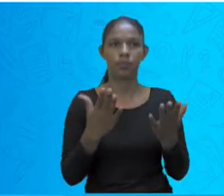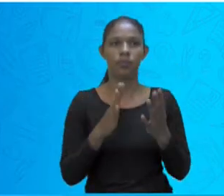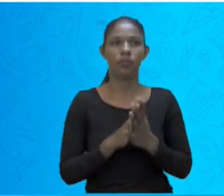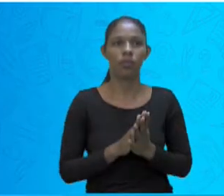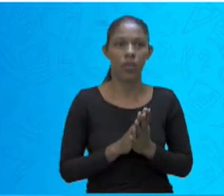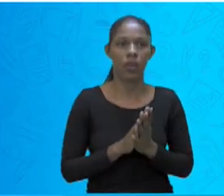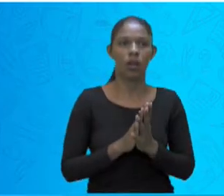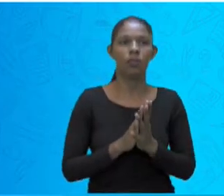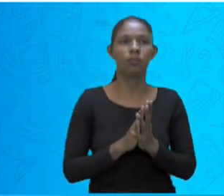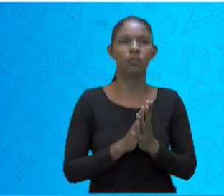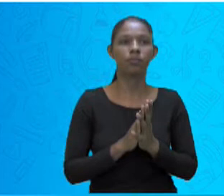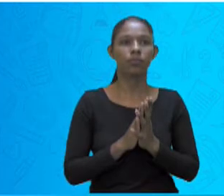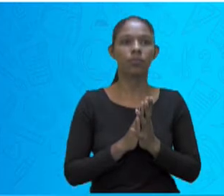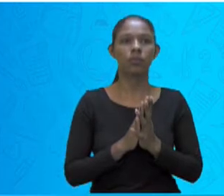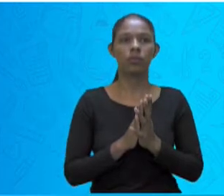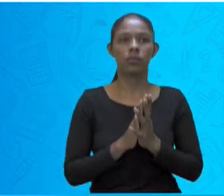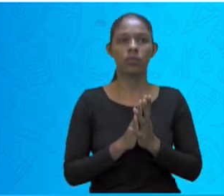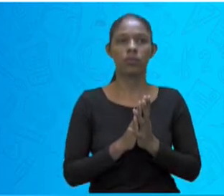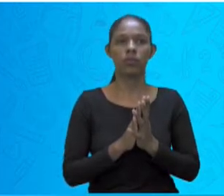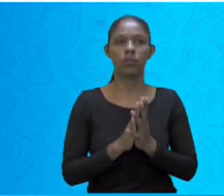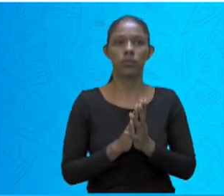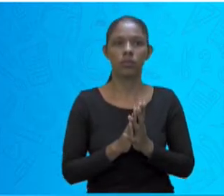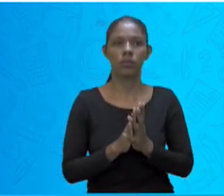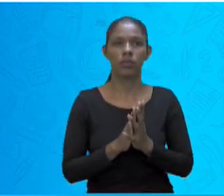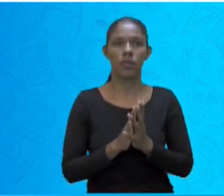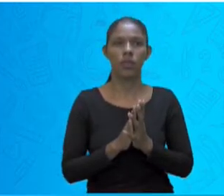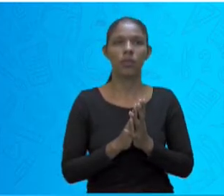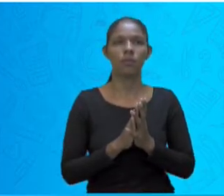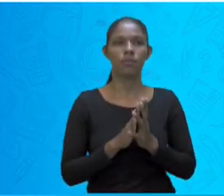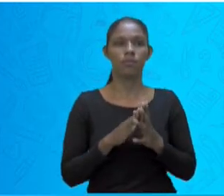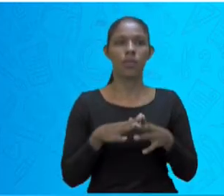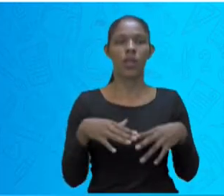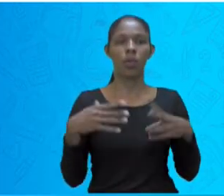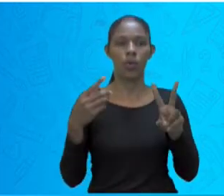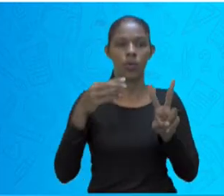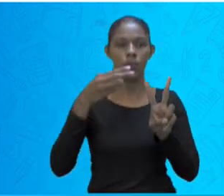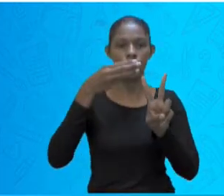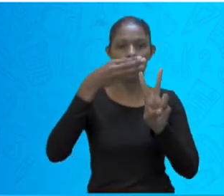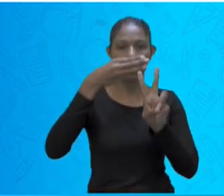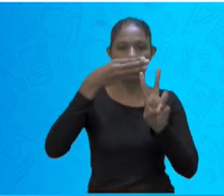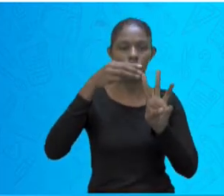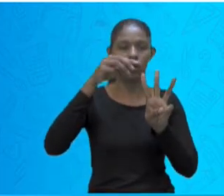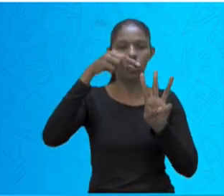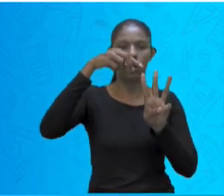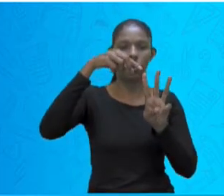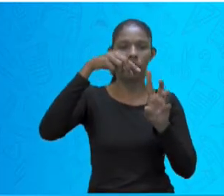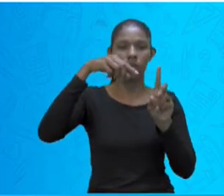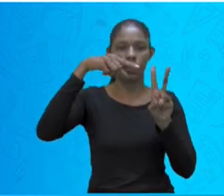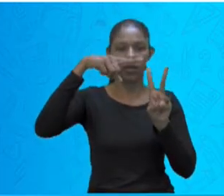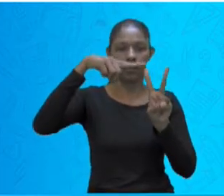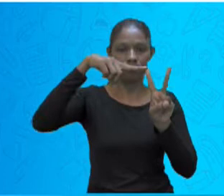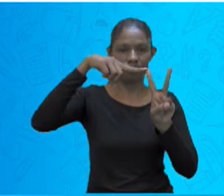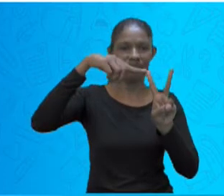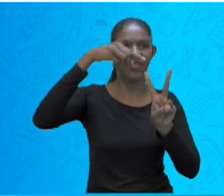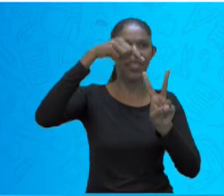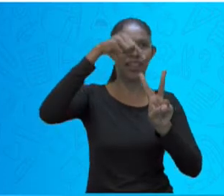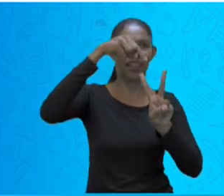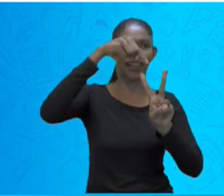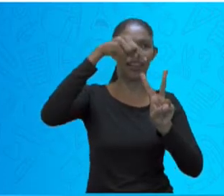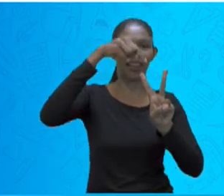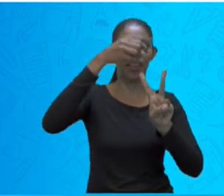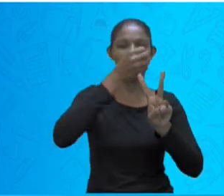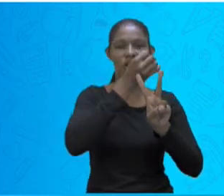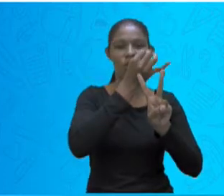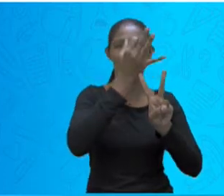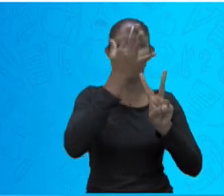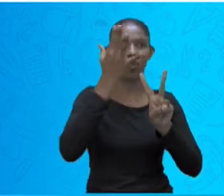qualquer, ou seja, as raízes enésimas. Quando o índice for par, a raiz enésima de